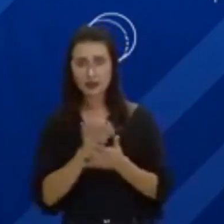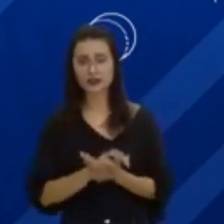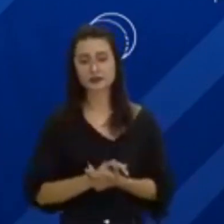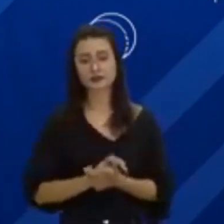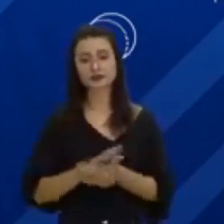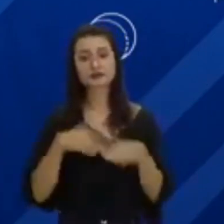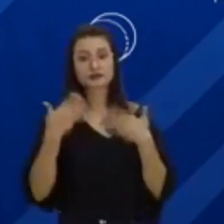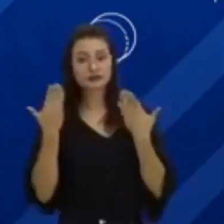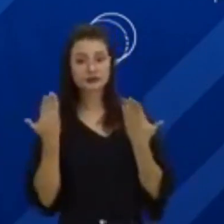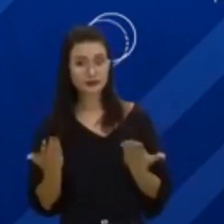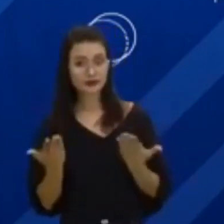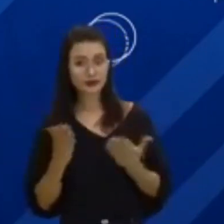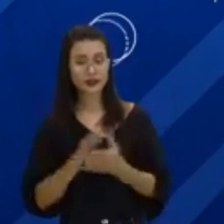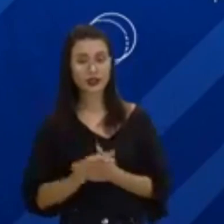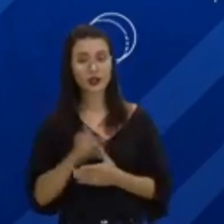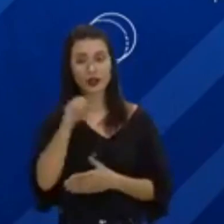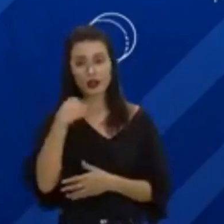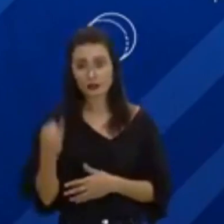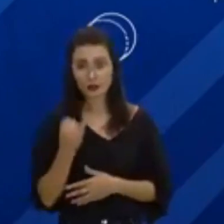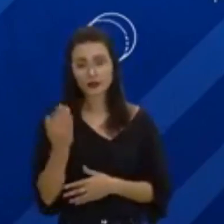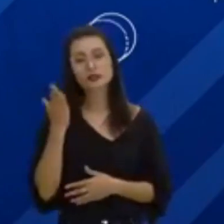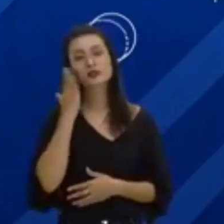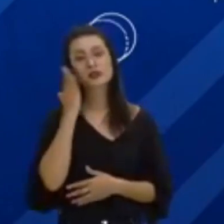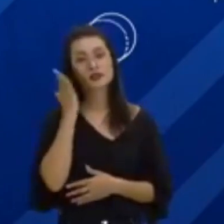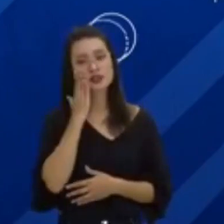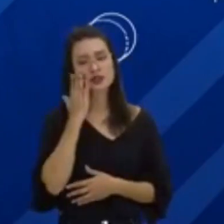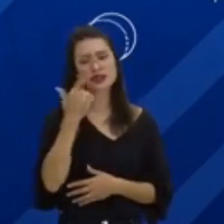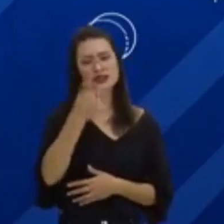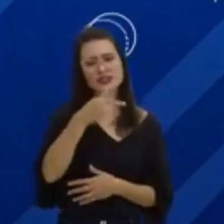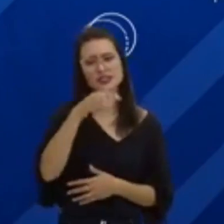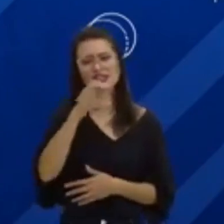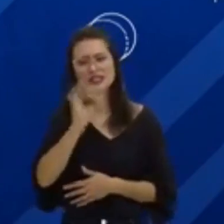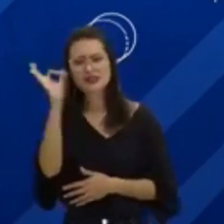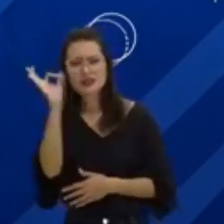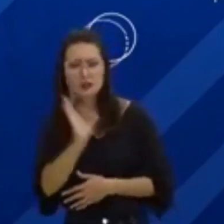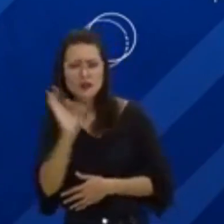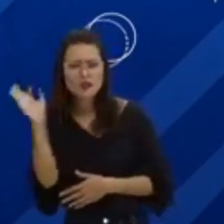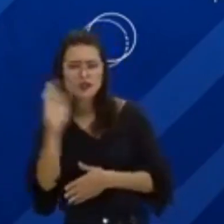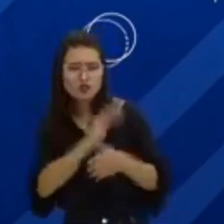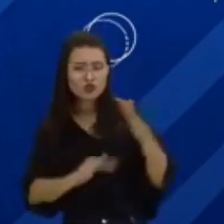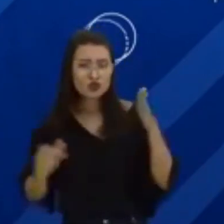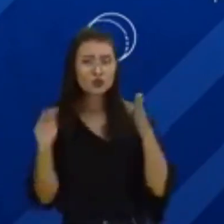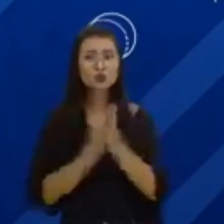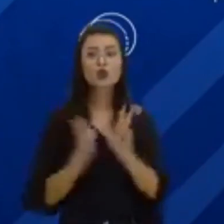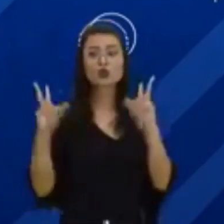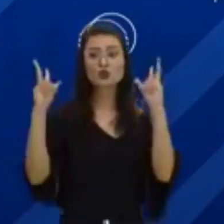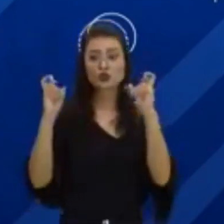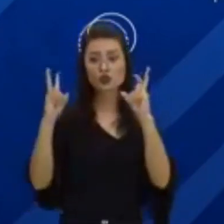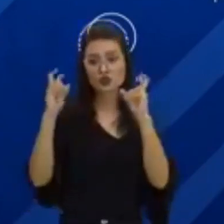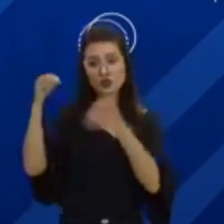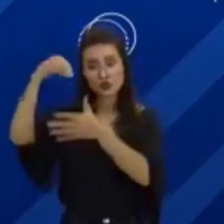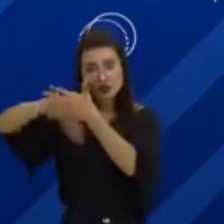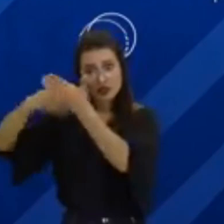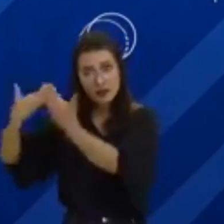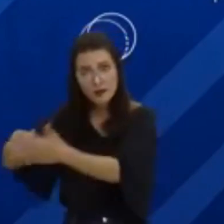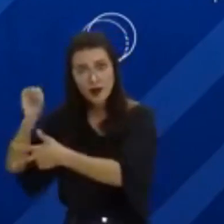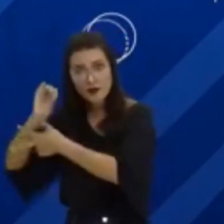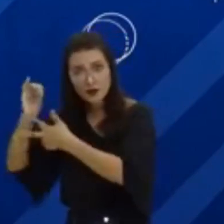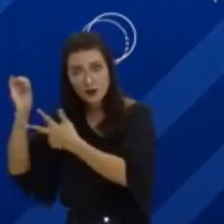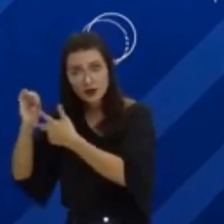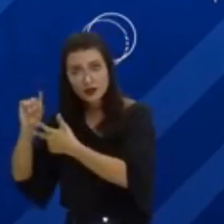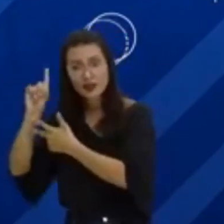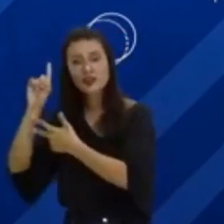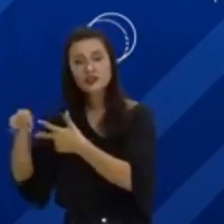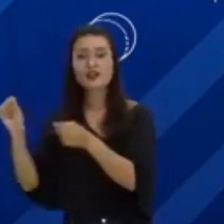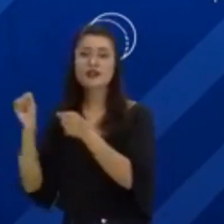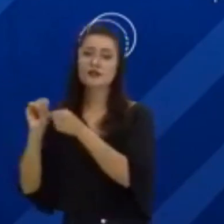Bom, é necessário saber que 70% de todas as habilidades que são cobradas no Enem são habilidades que são